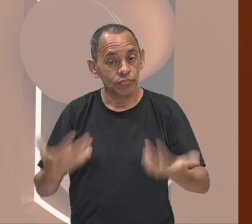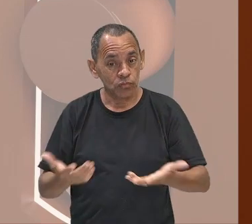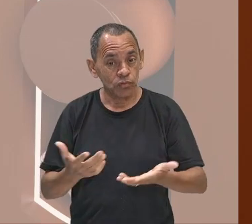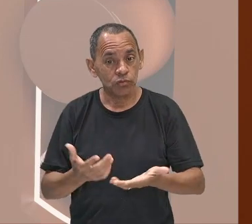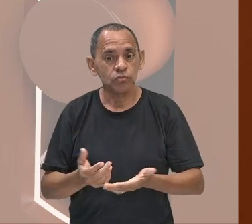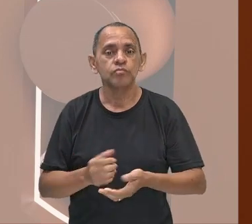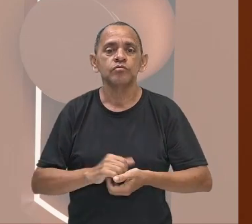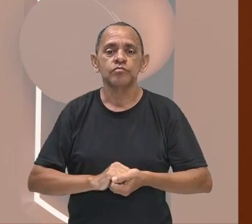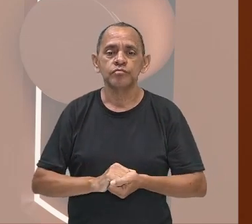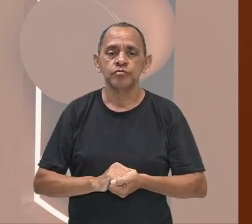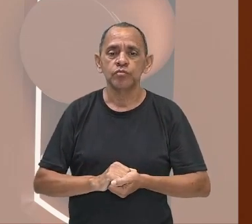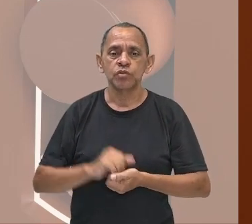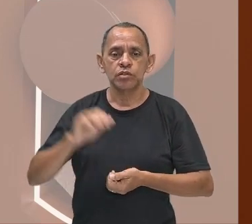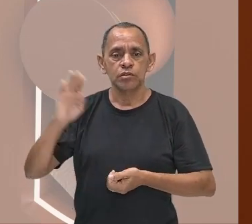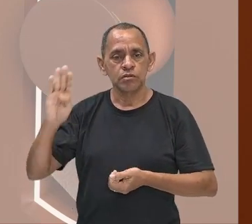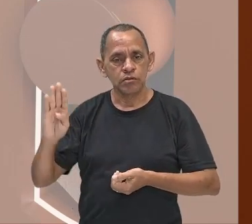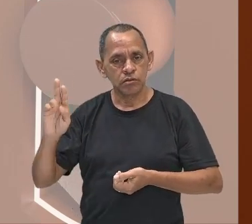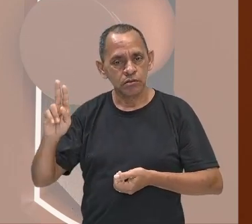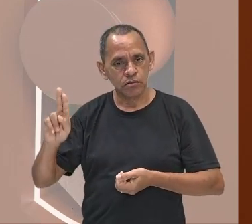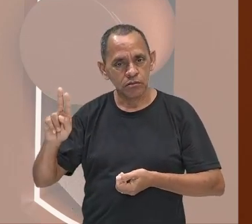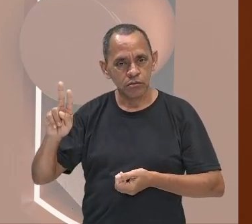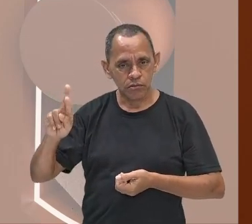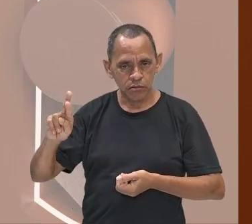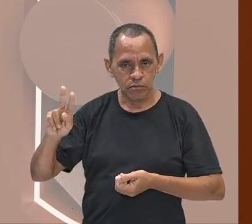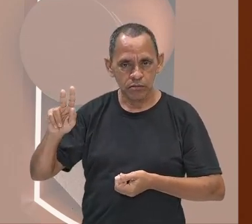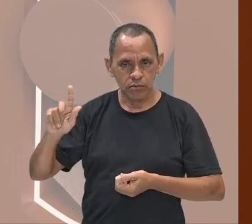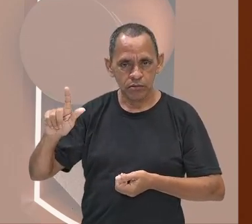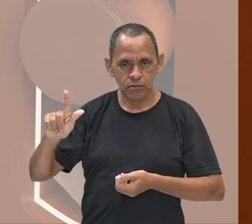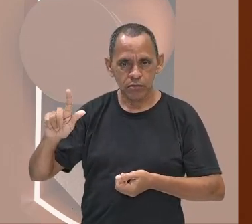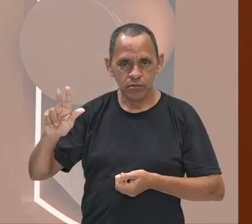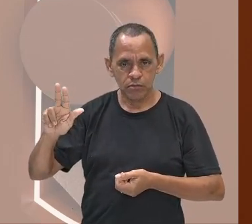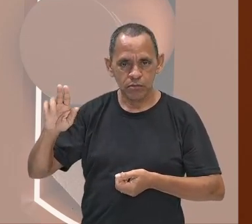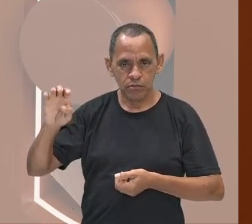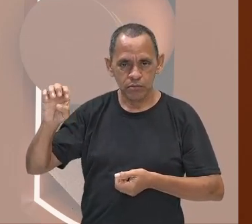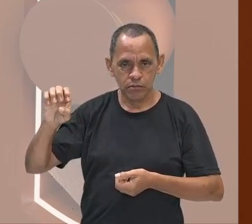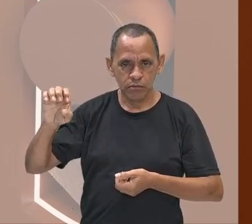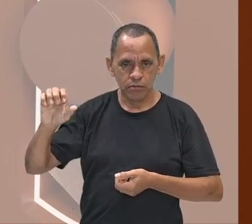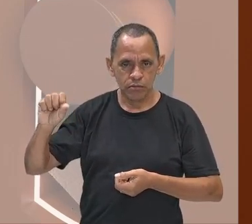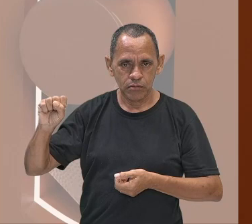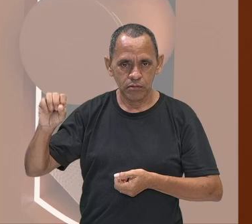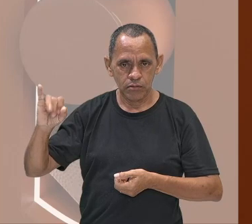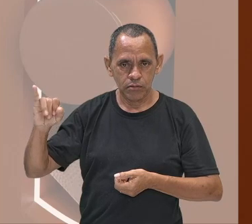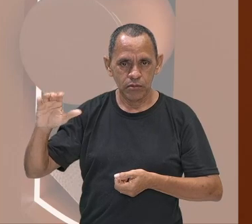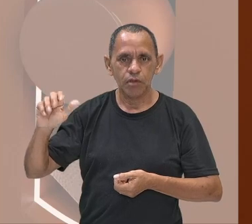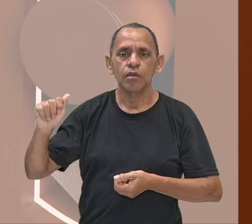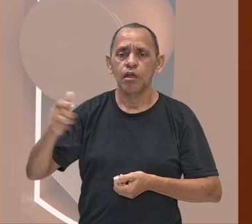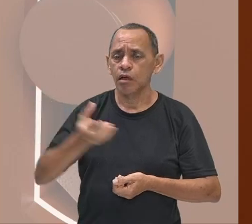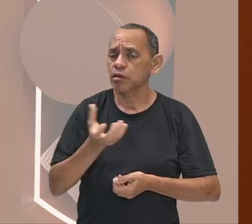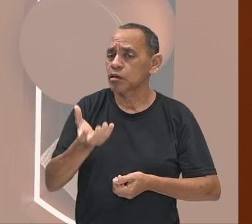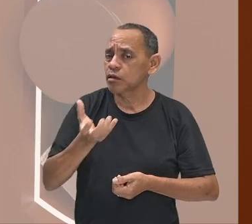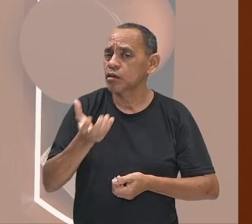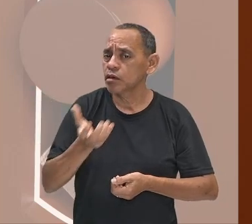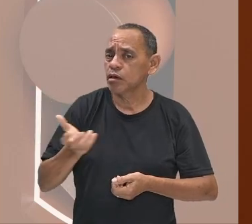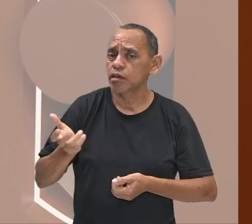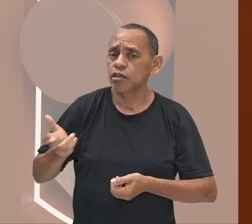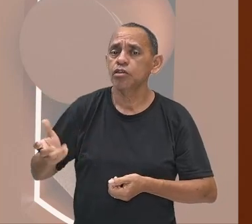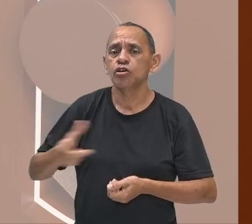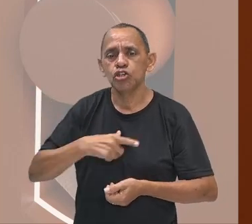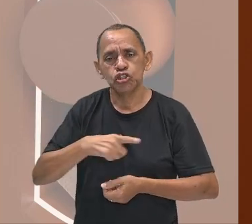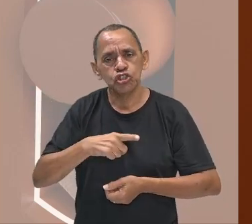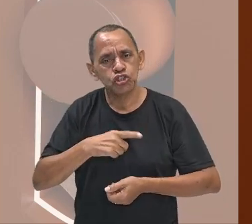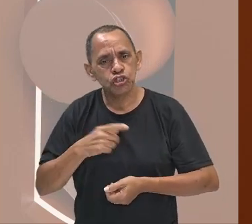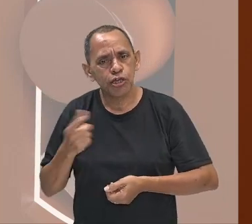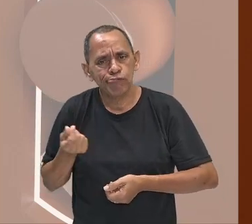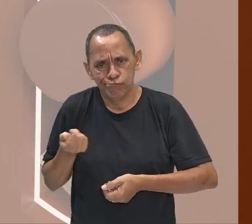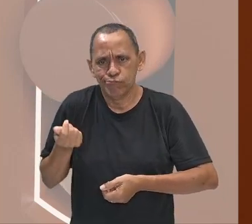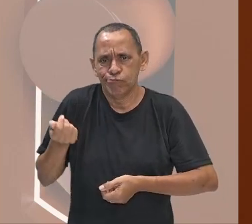se identificar com essa segunda ideologia, porque afinal de contas eles queriam enriquecer e não queriam se sentir culpado por isso.